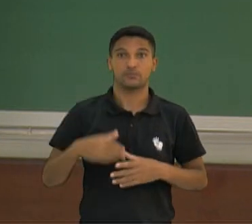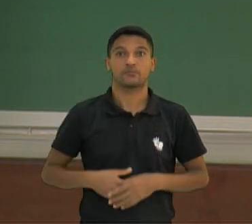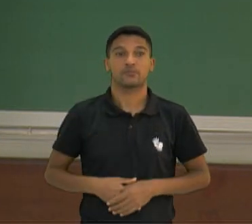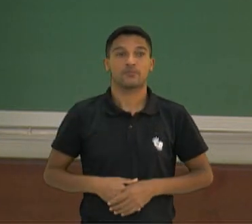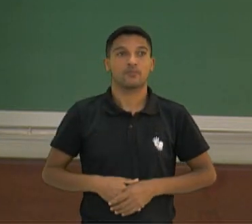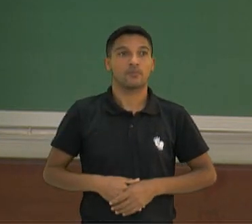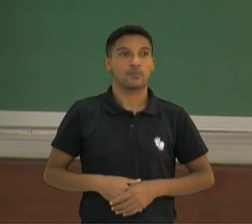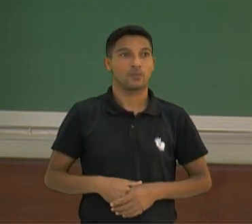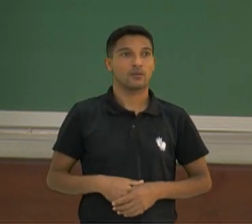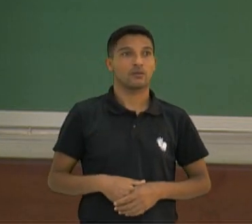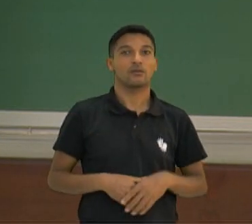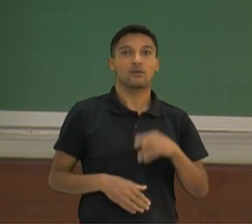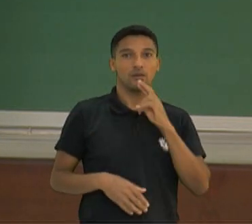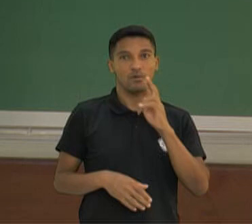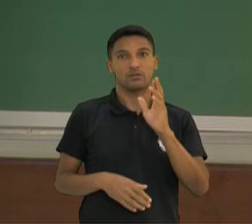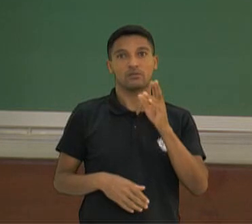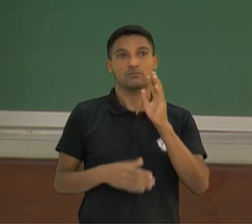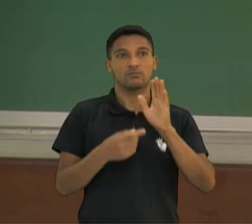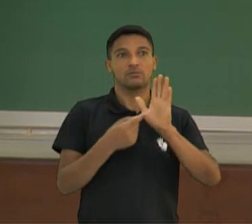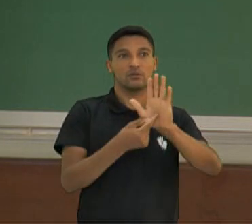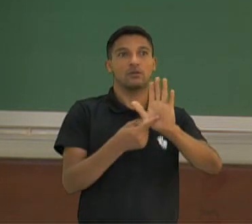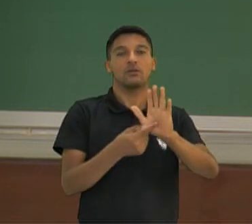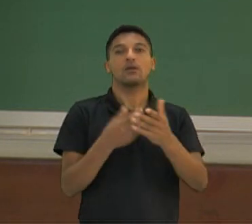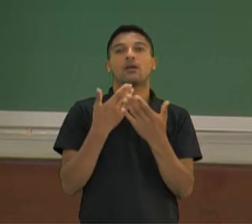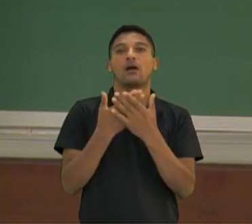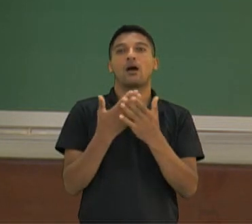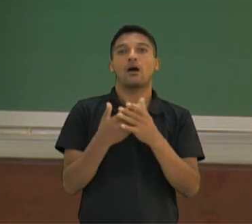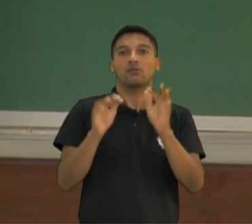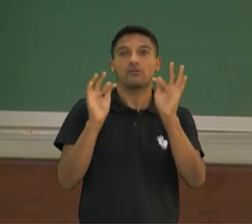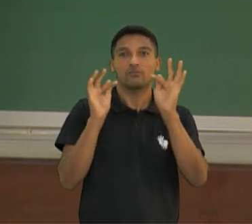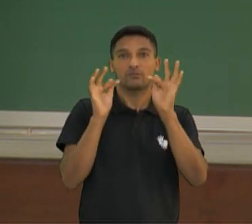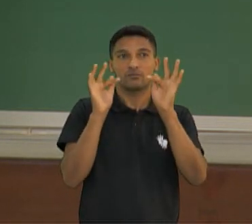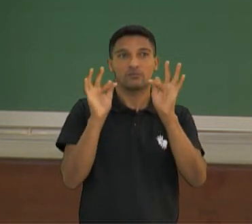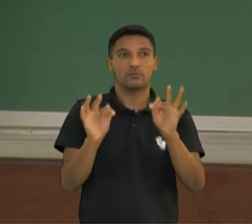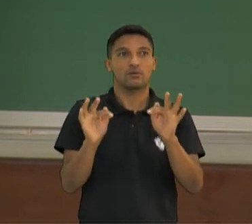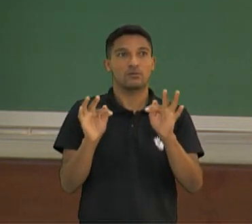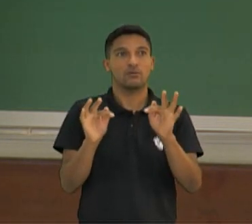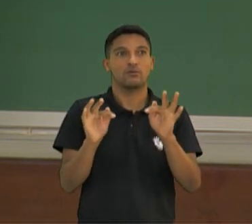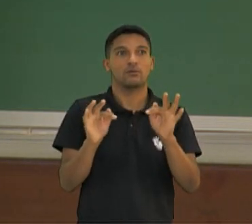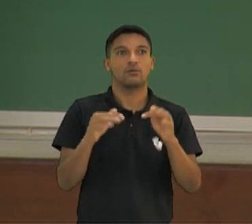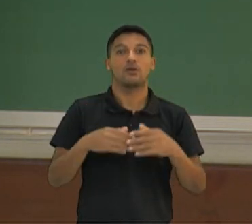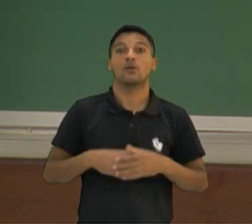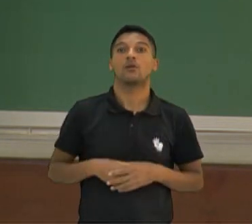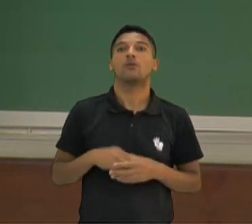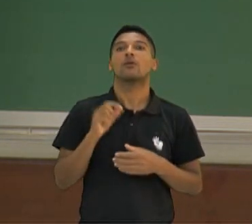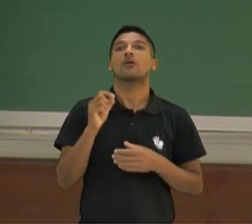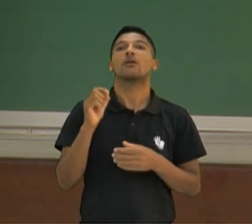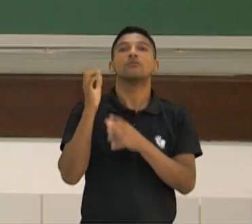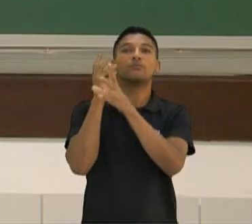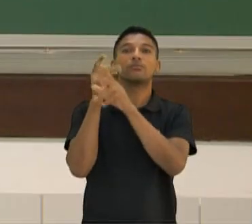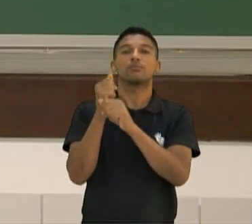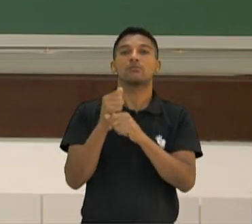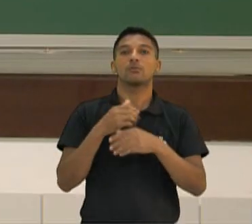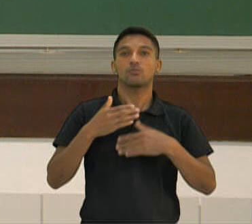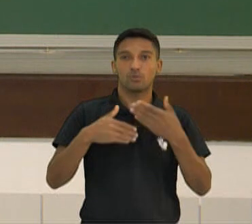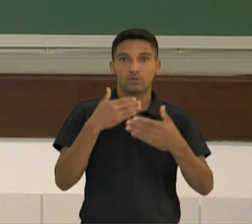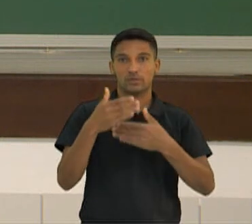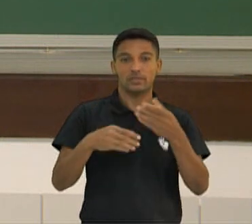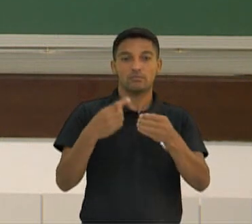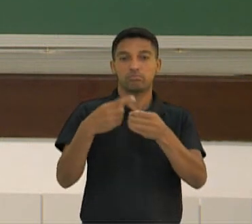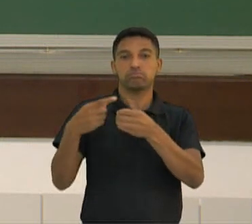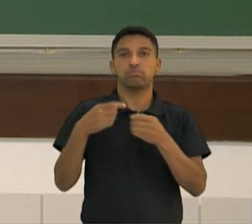Aqui a resposta, vemos, é Tóquio. Chegamos aí ao final de mais uma aula. Processo de urbanização no continente asiático,